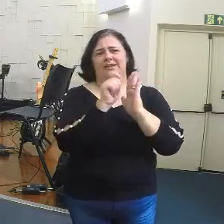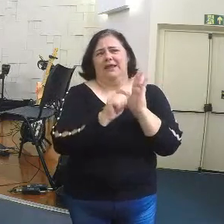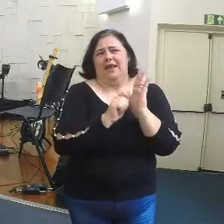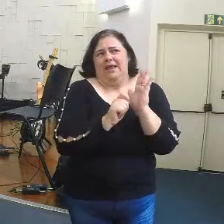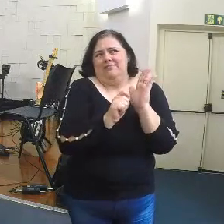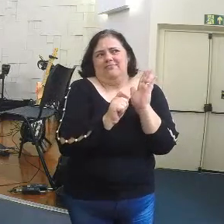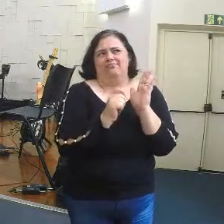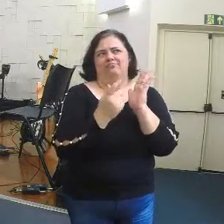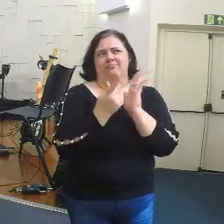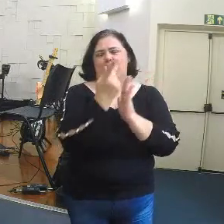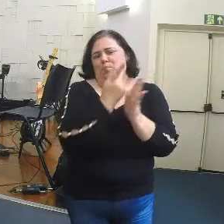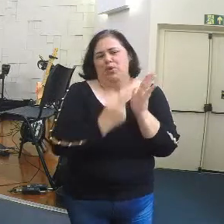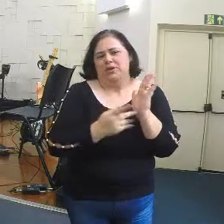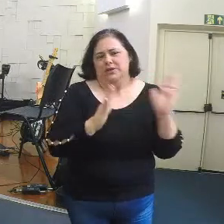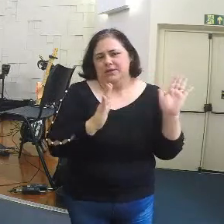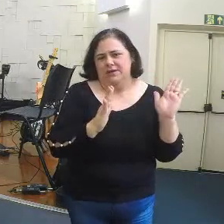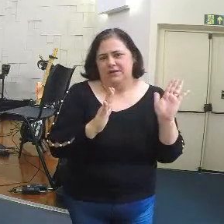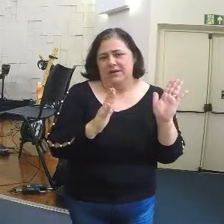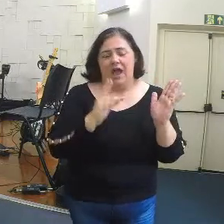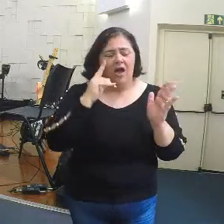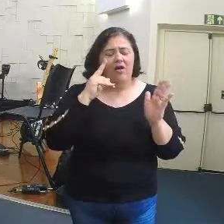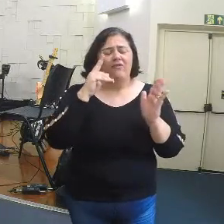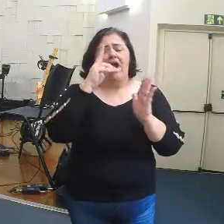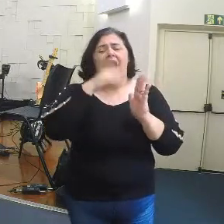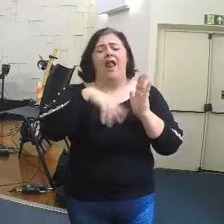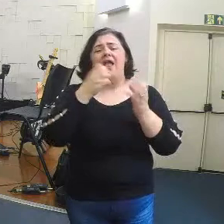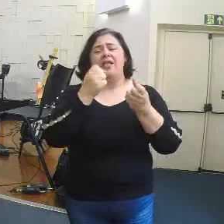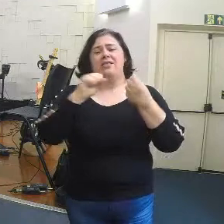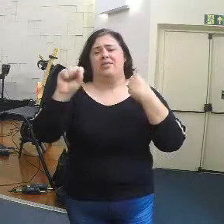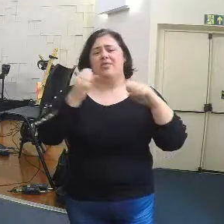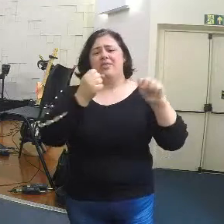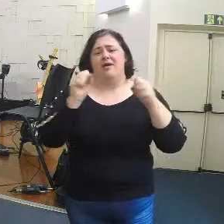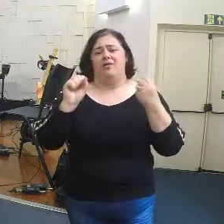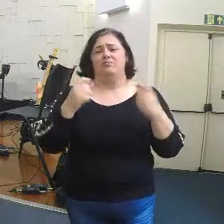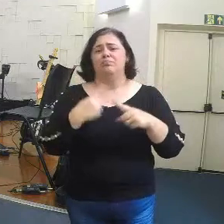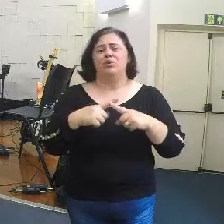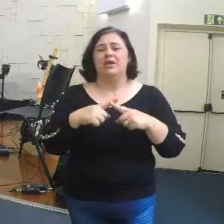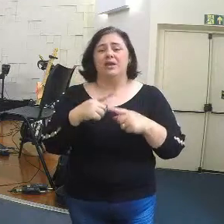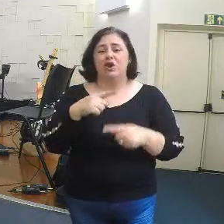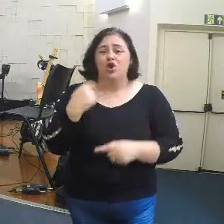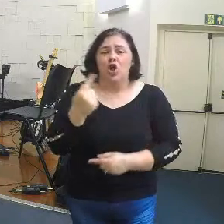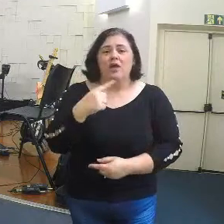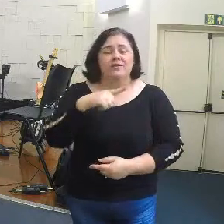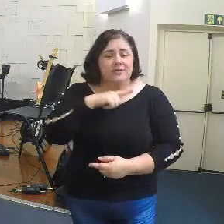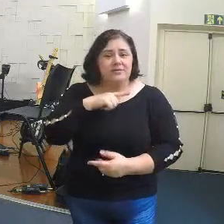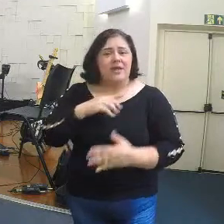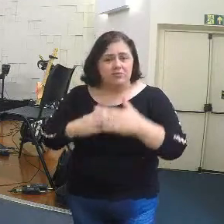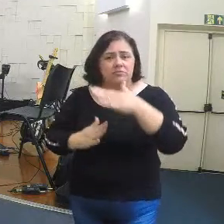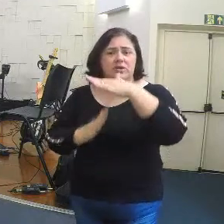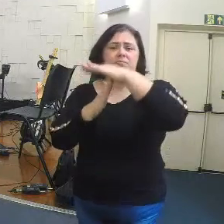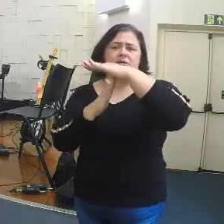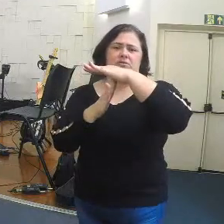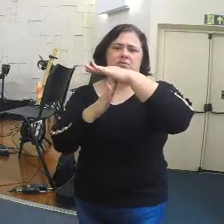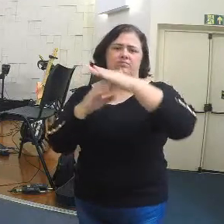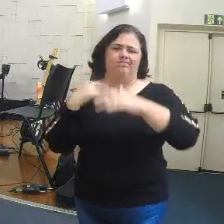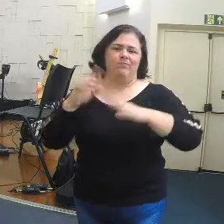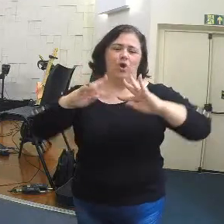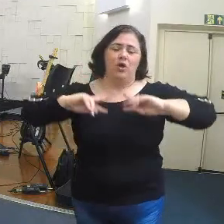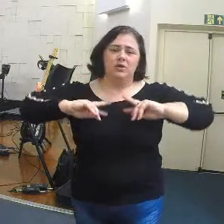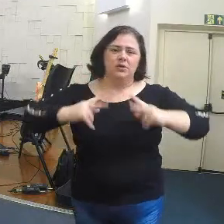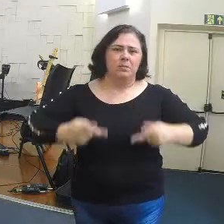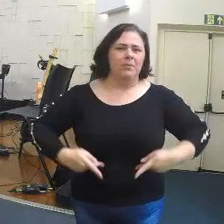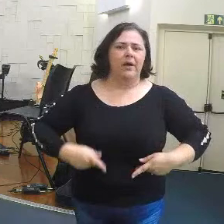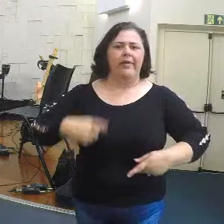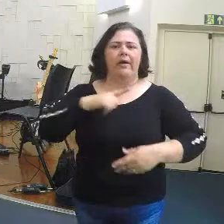música. É melhor você ler os salmos, porque aí já chegou no seu limite. Reconheça que você não pode conter um Deus que é